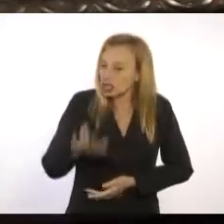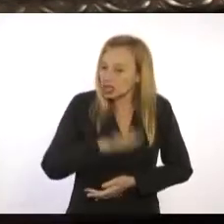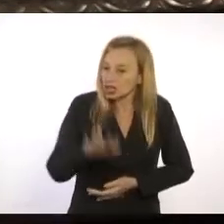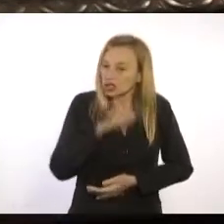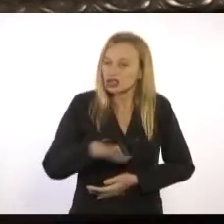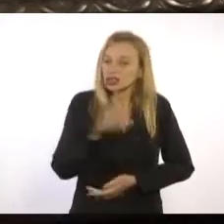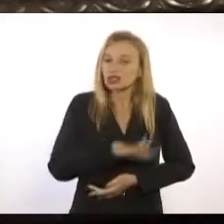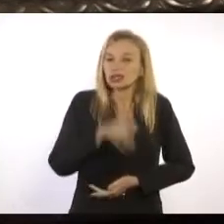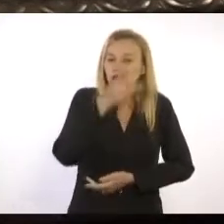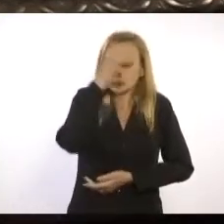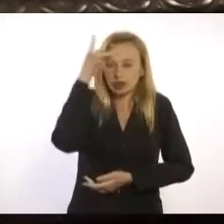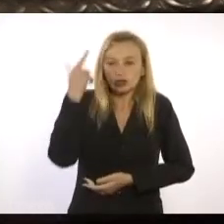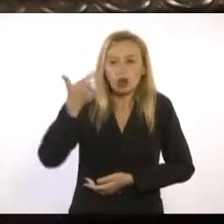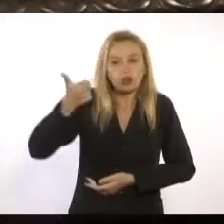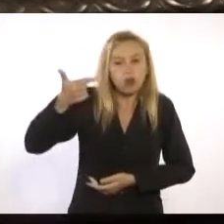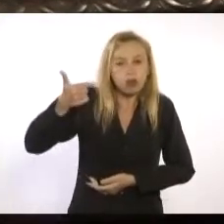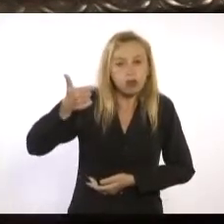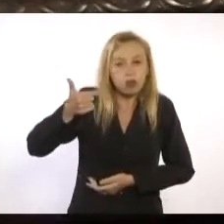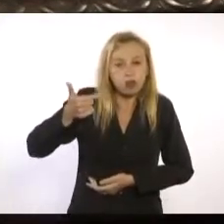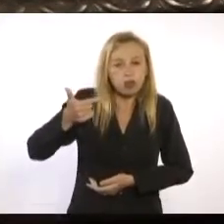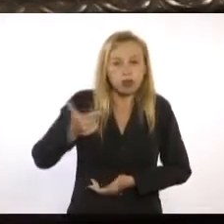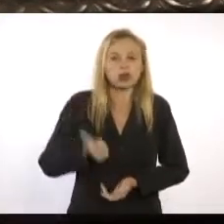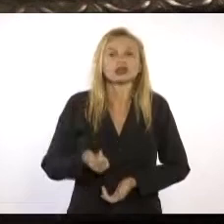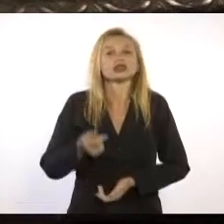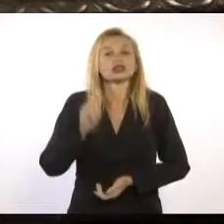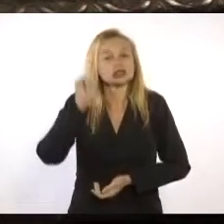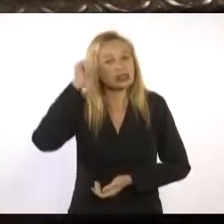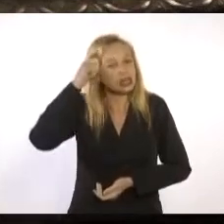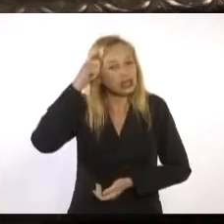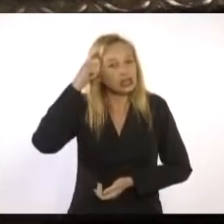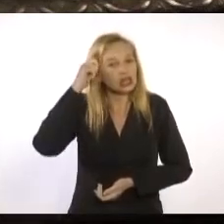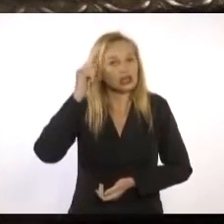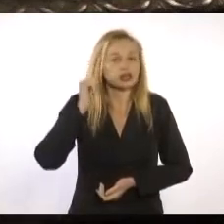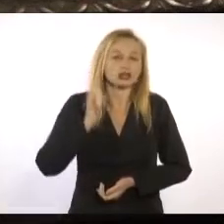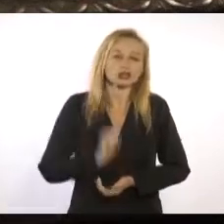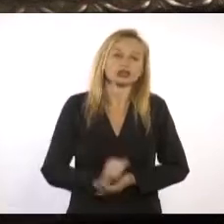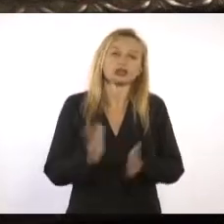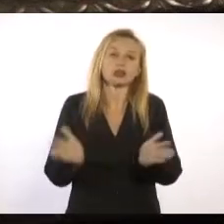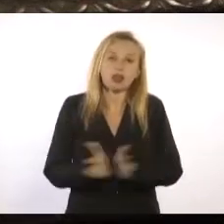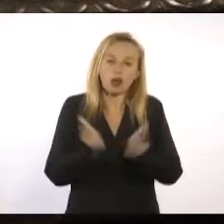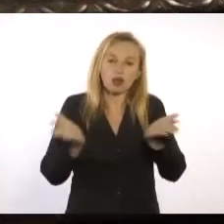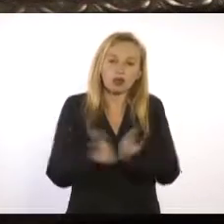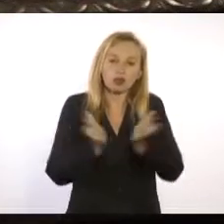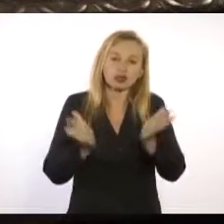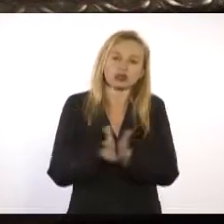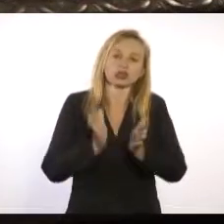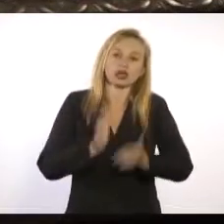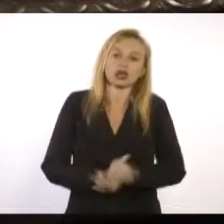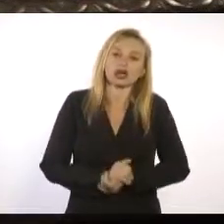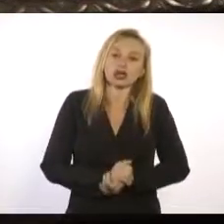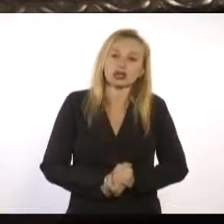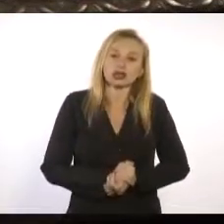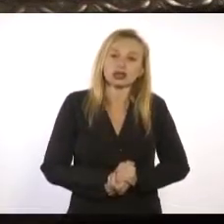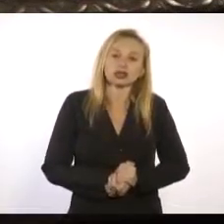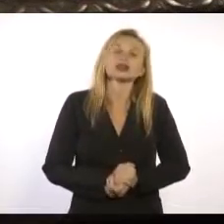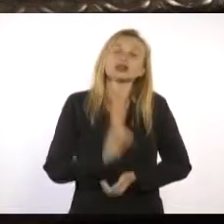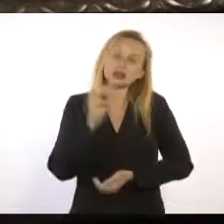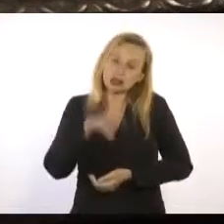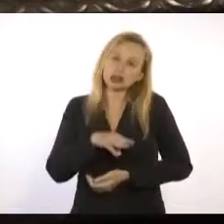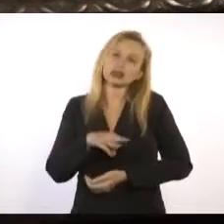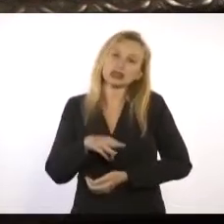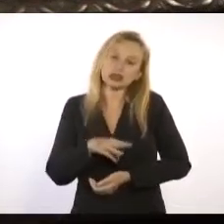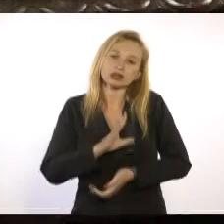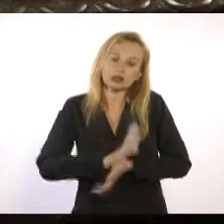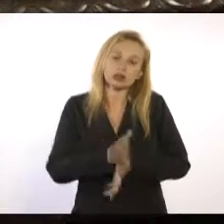essas pessoas baleadas são majoritariamente negras e pobres. Ou seja, há sim um